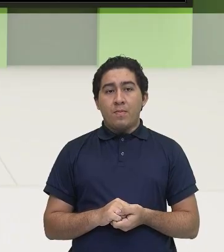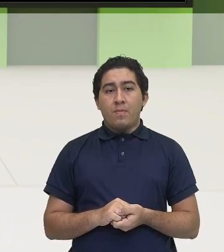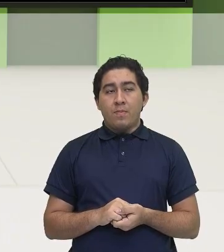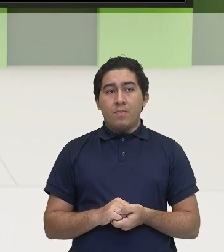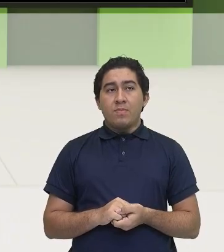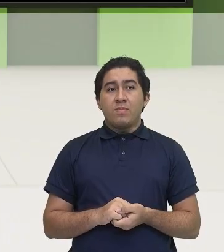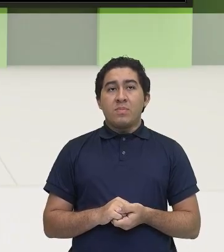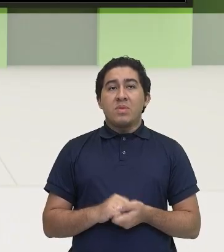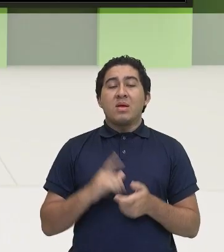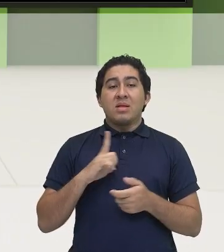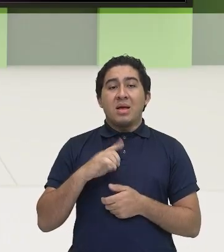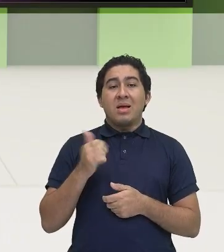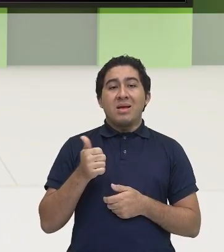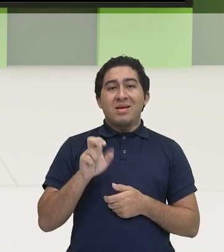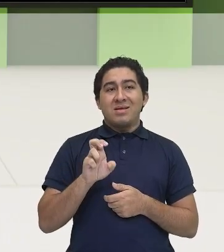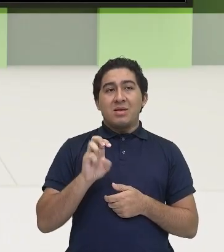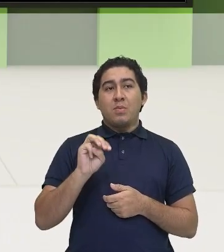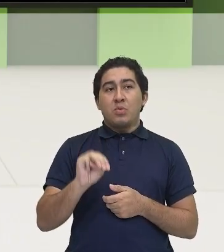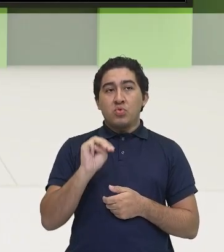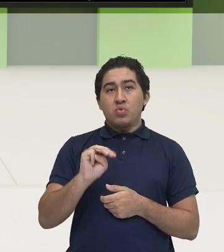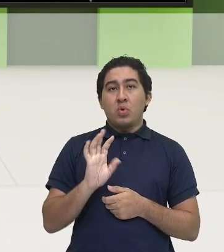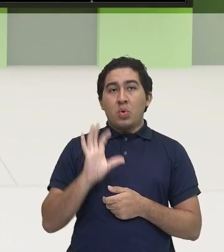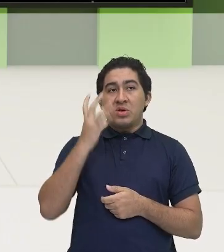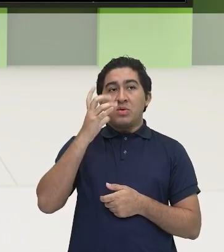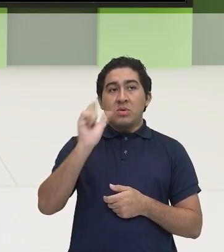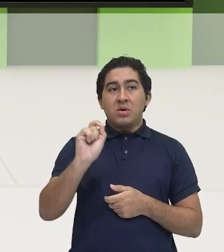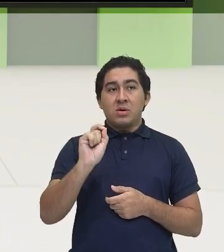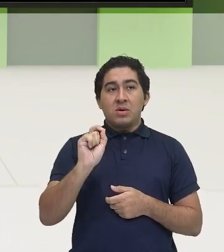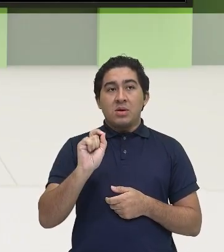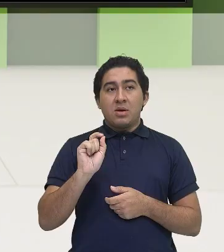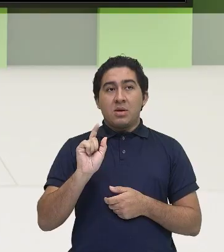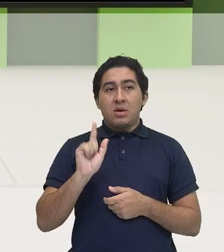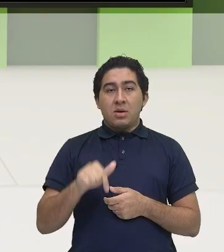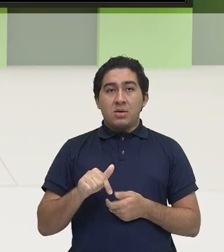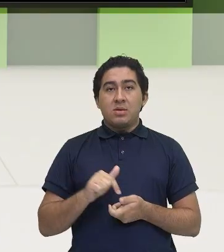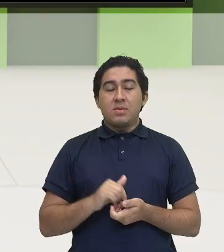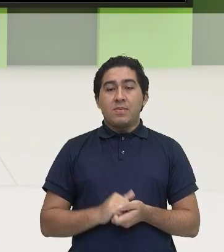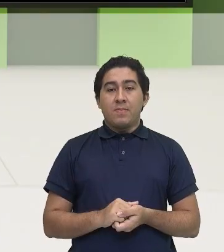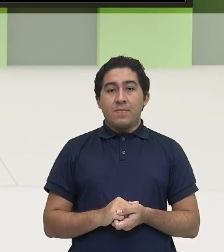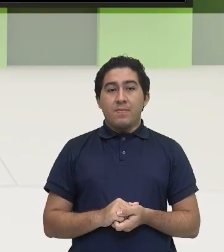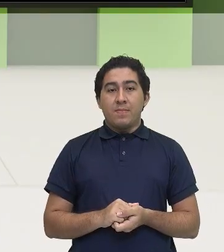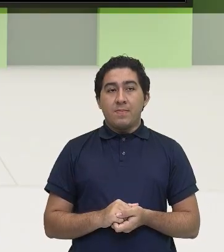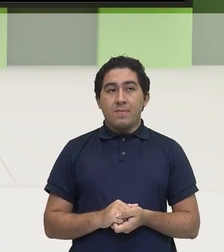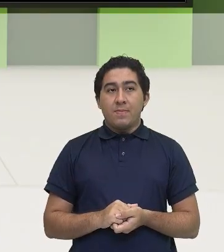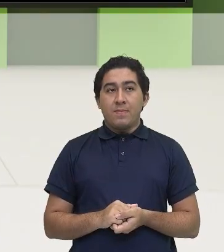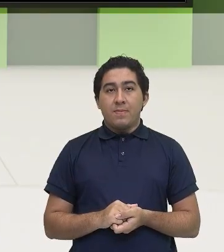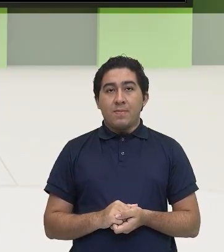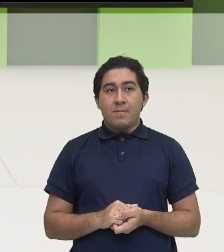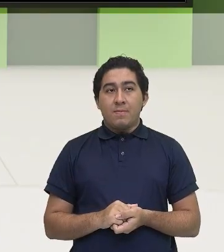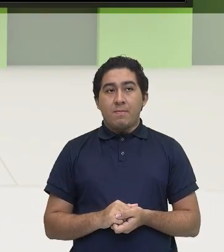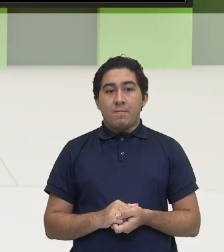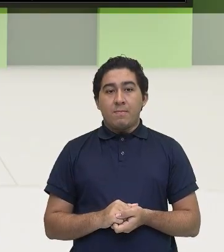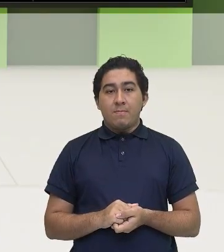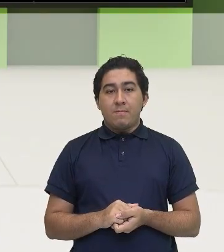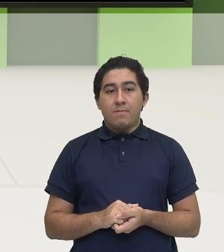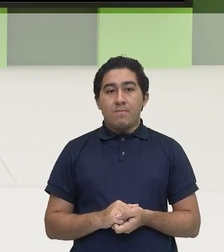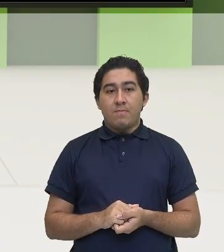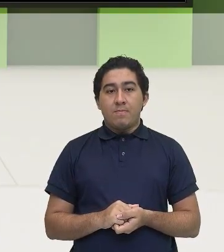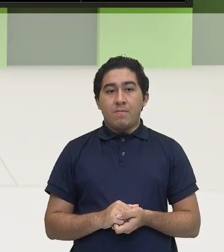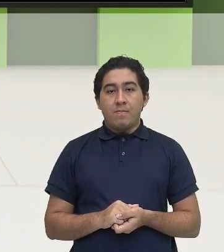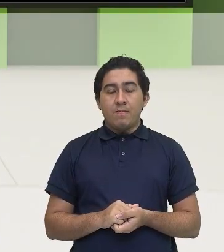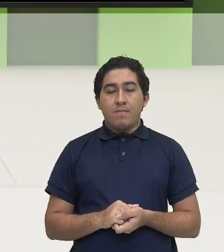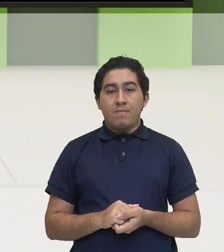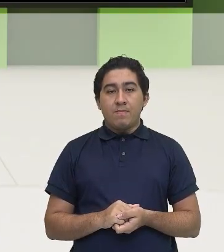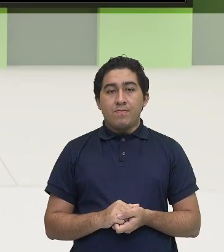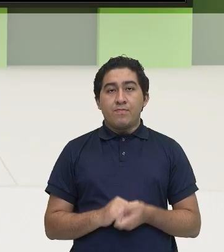15 minutos você ocorre aí o ciclo de vida dessas estrelas. Então, percebam aí que ocorre, tudo